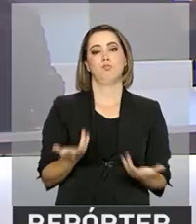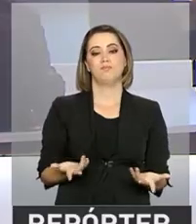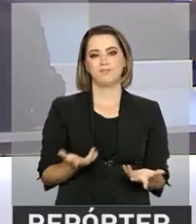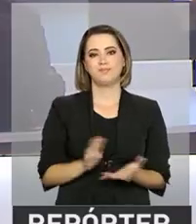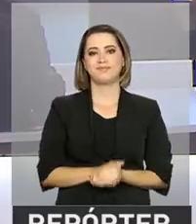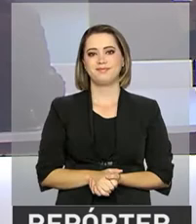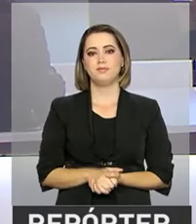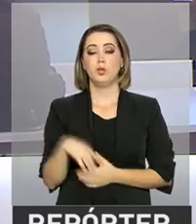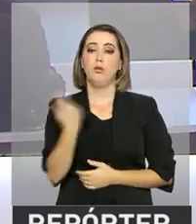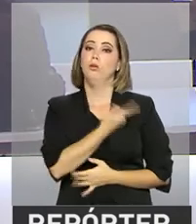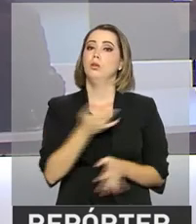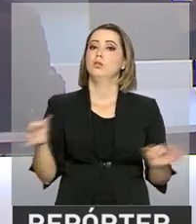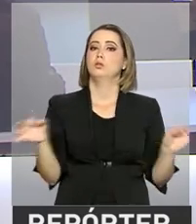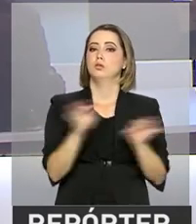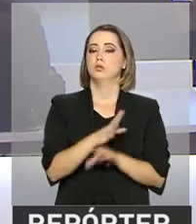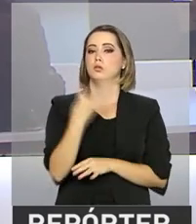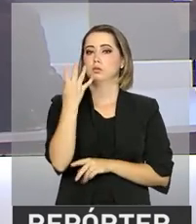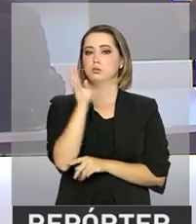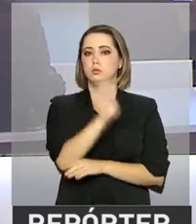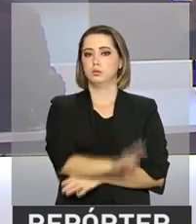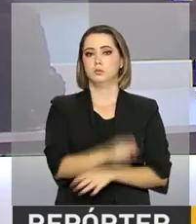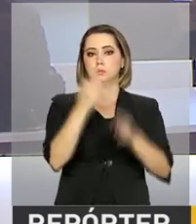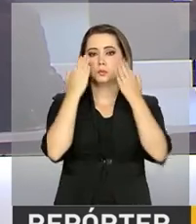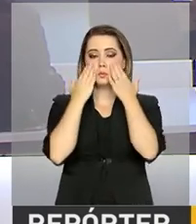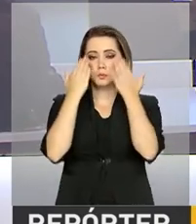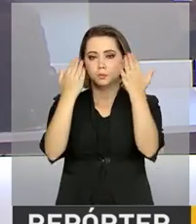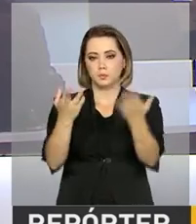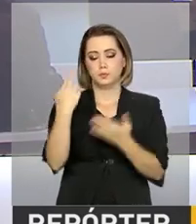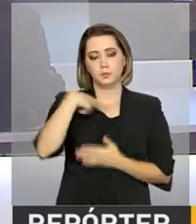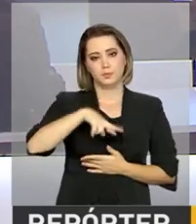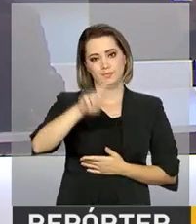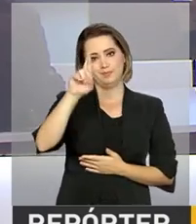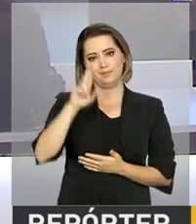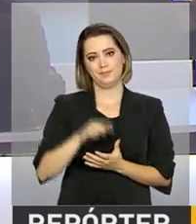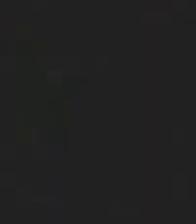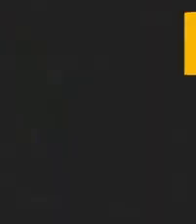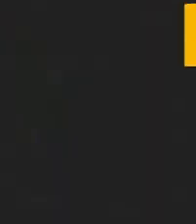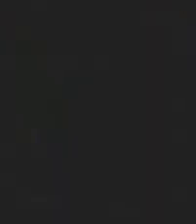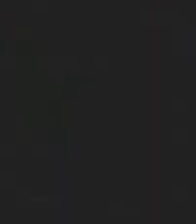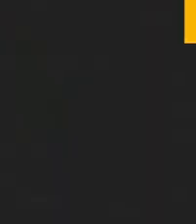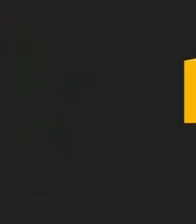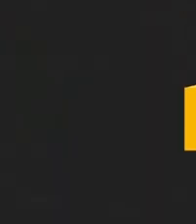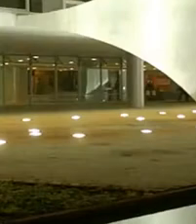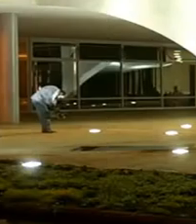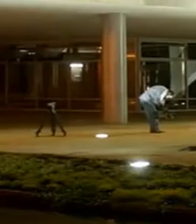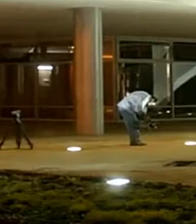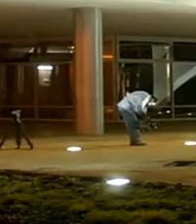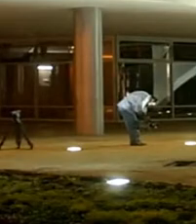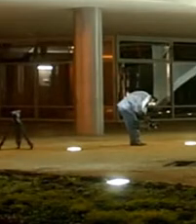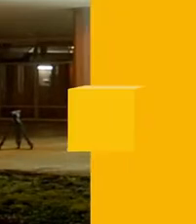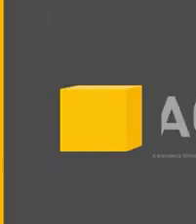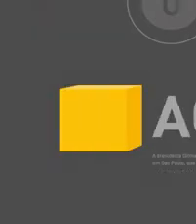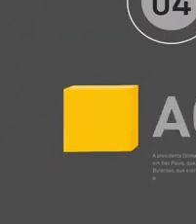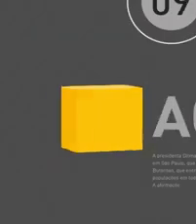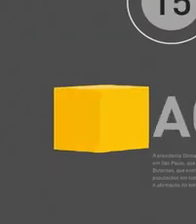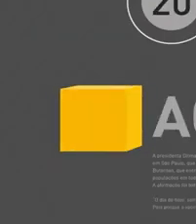Nós ficamos por aqui, voltamos às 16h na próxima edição do Repórter NBR.